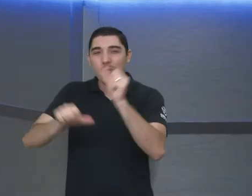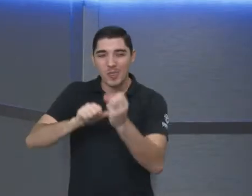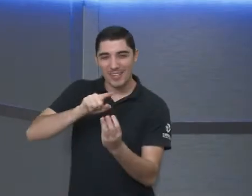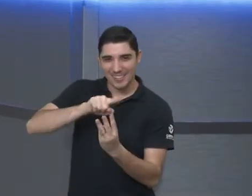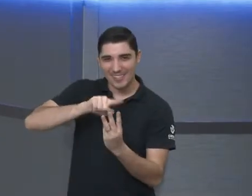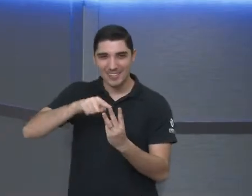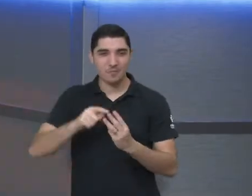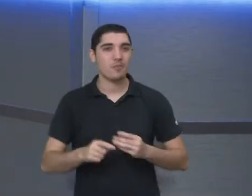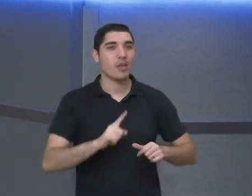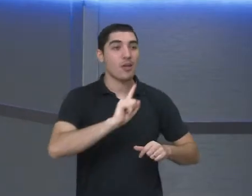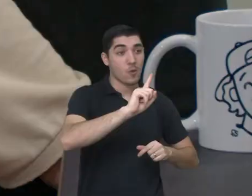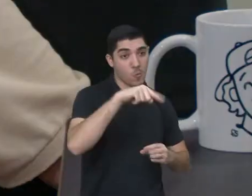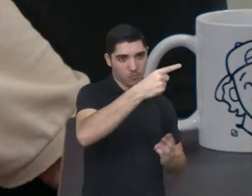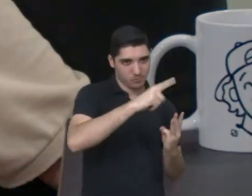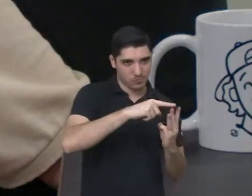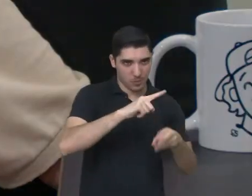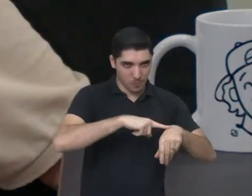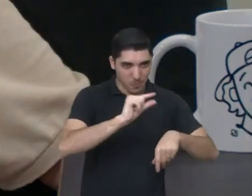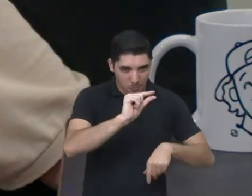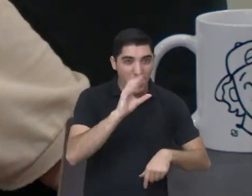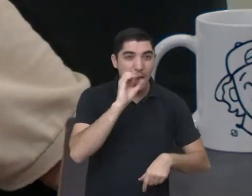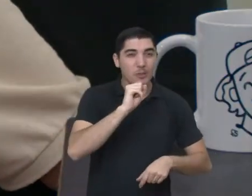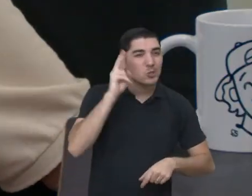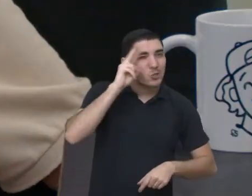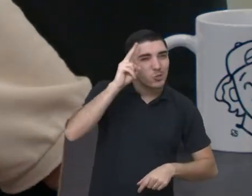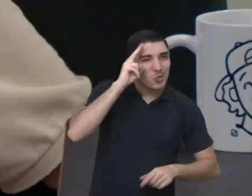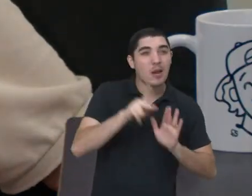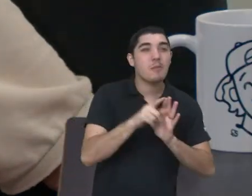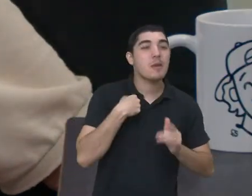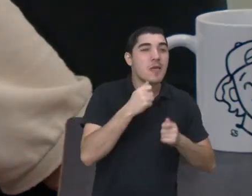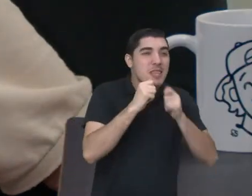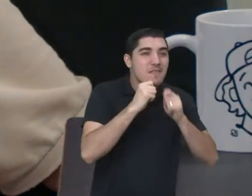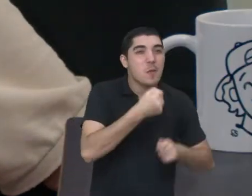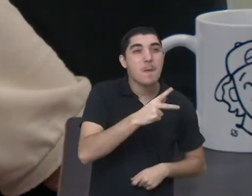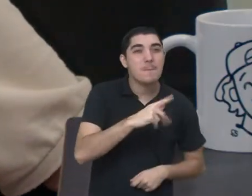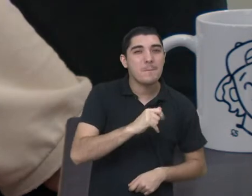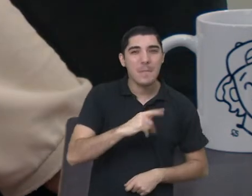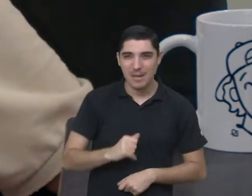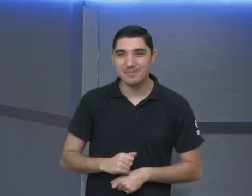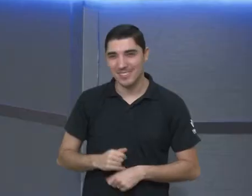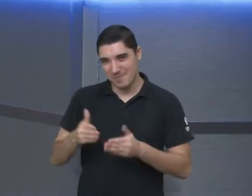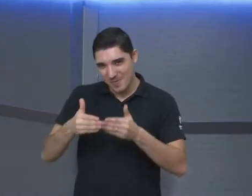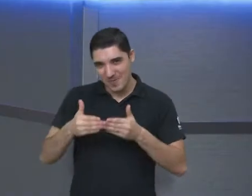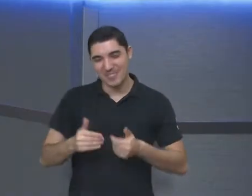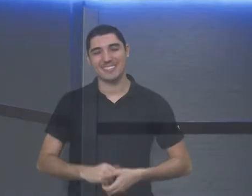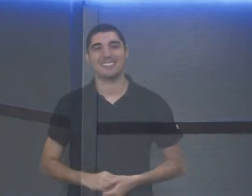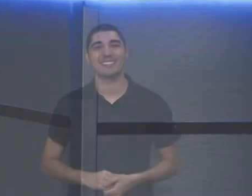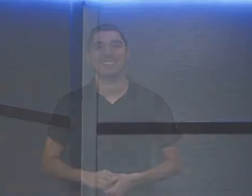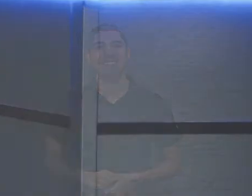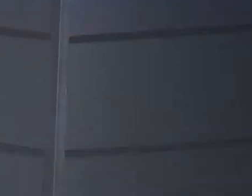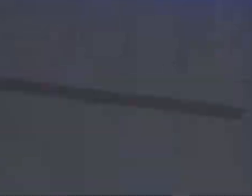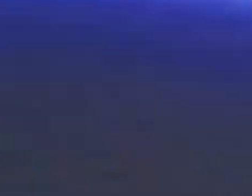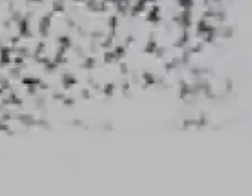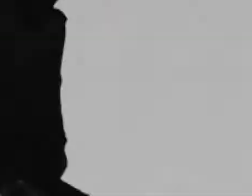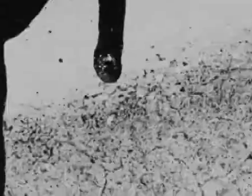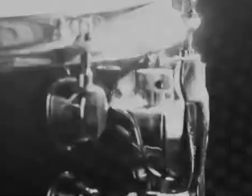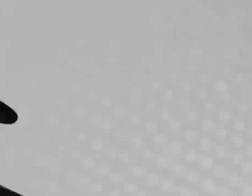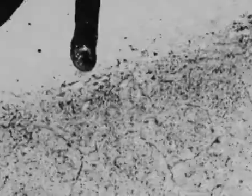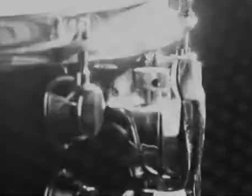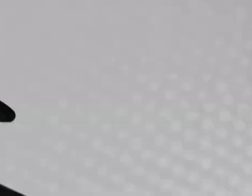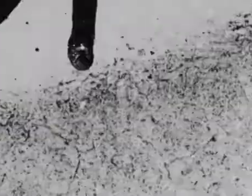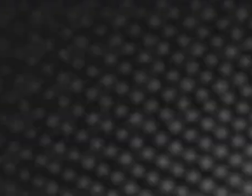gente também já está abandonando e está indo para o celular, para os Spotify da vida, né? Hoje, não, infelizmente, é